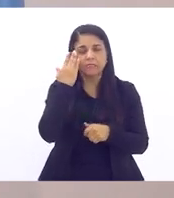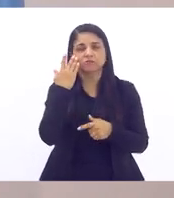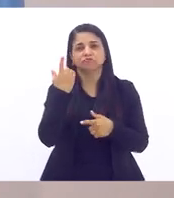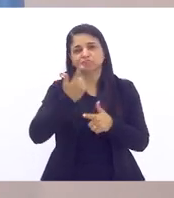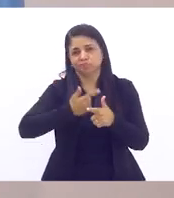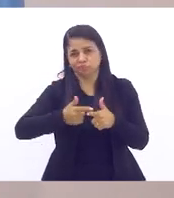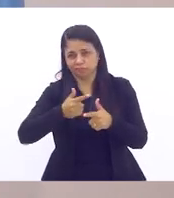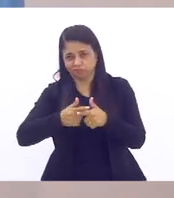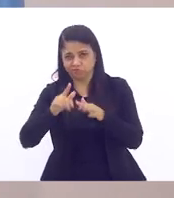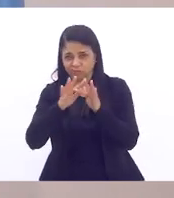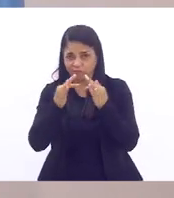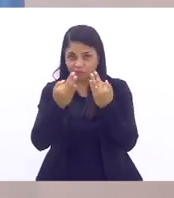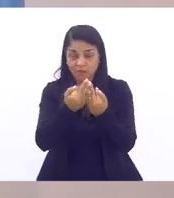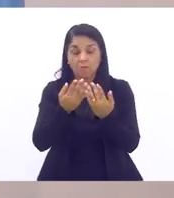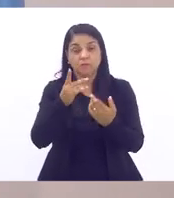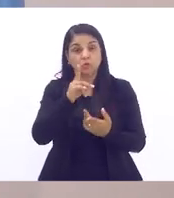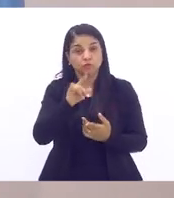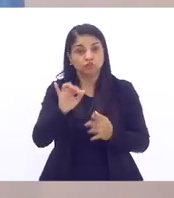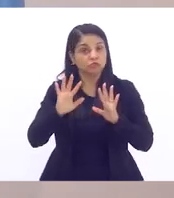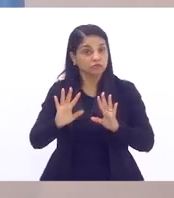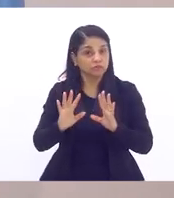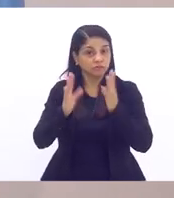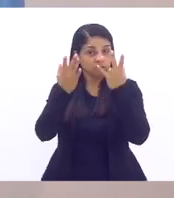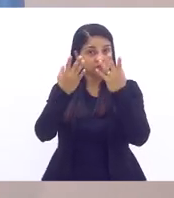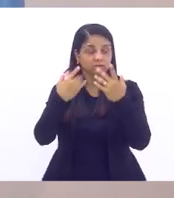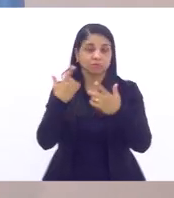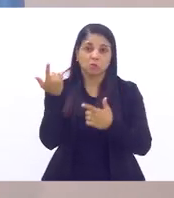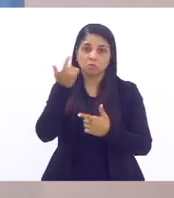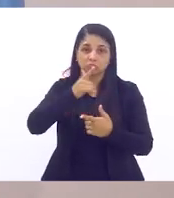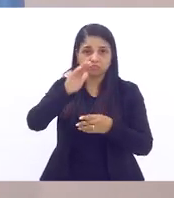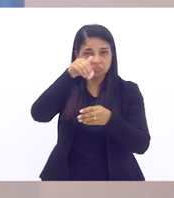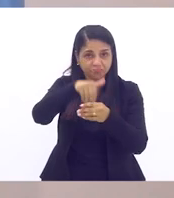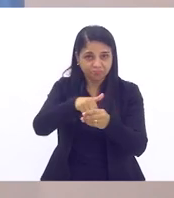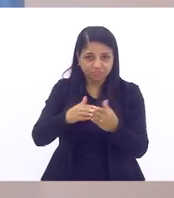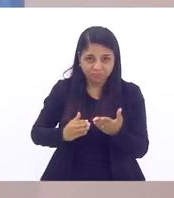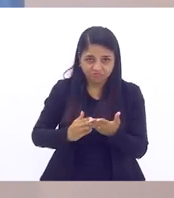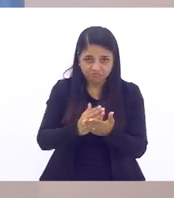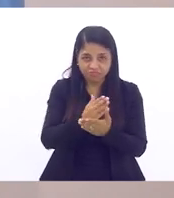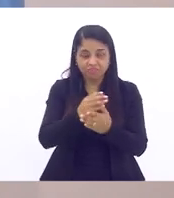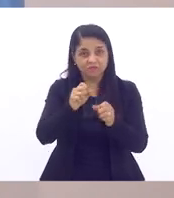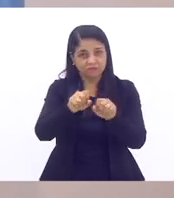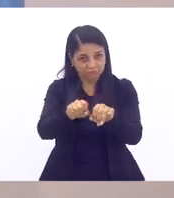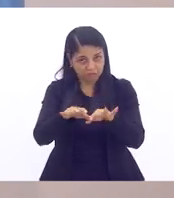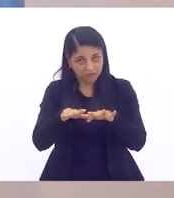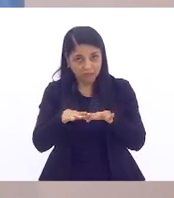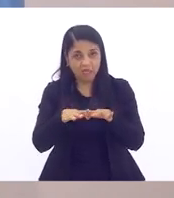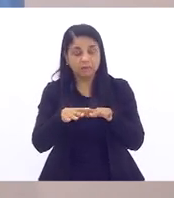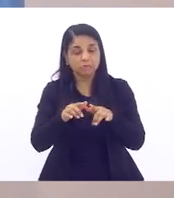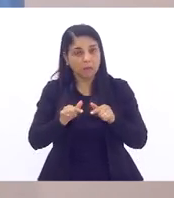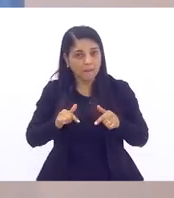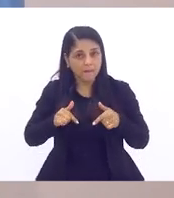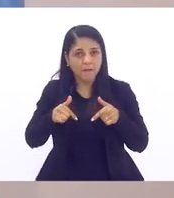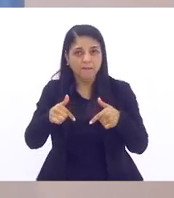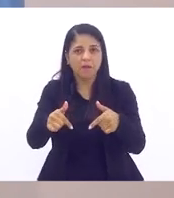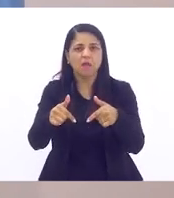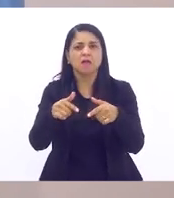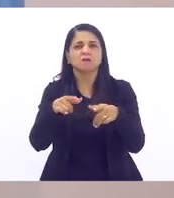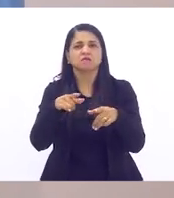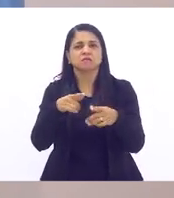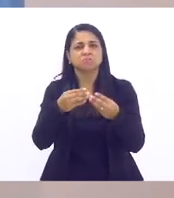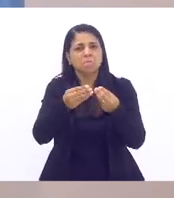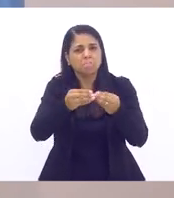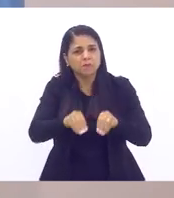famílias é um dia festivo para nós para que a gente possa avançar no enfrentamento de algo que atinge as famílias